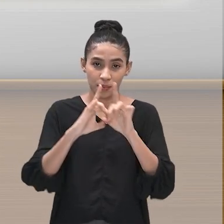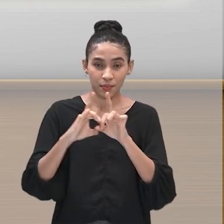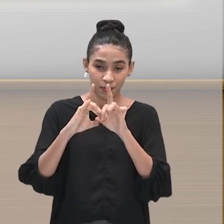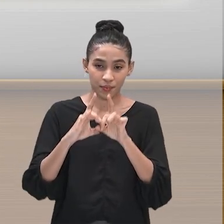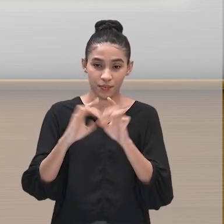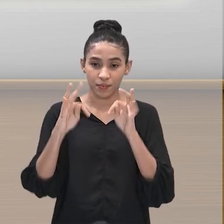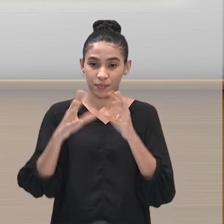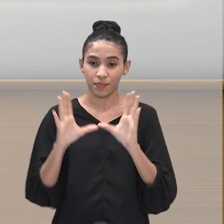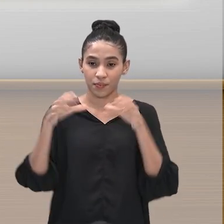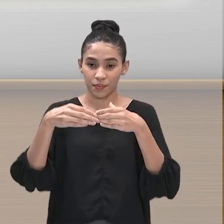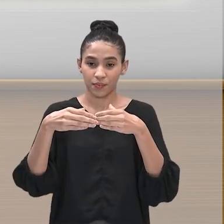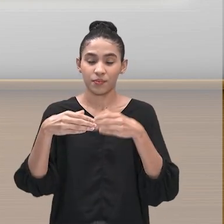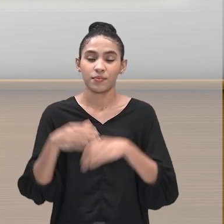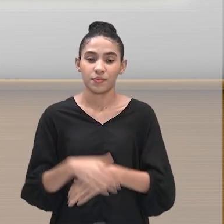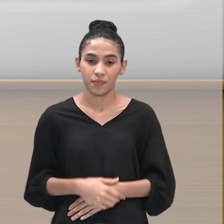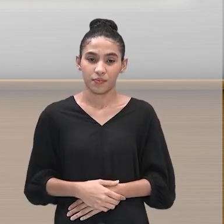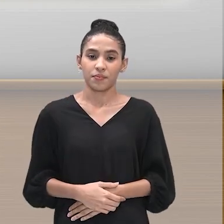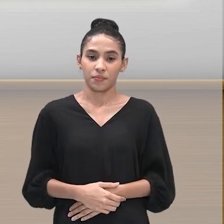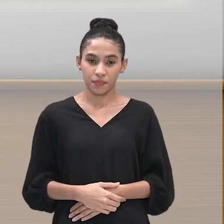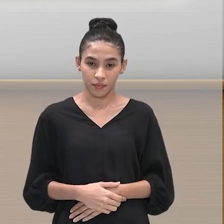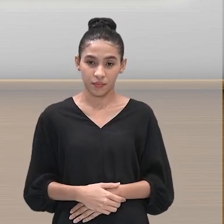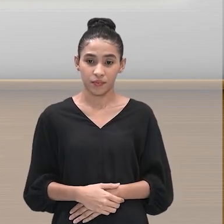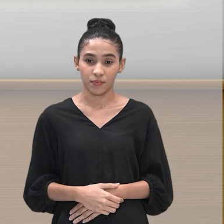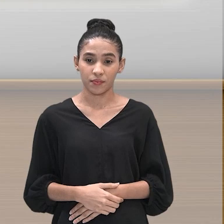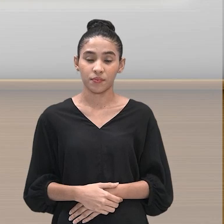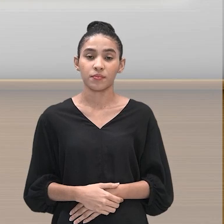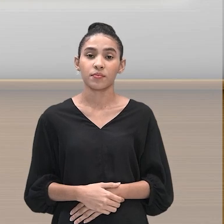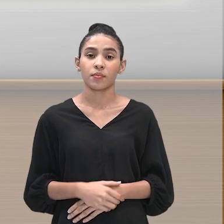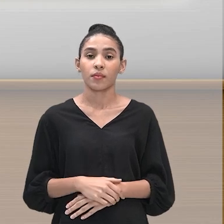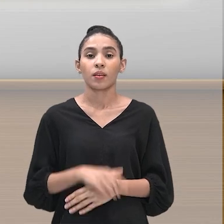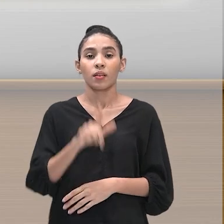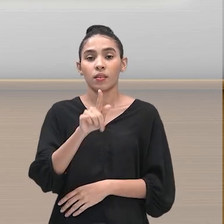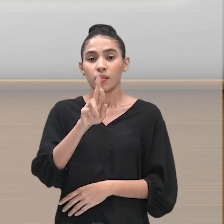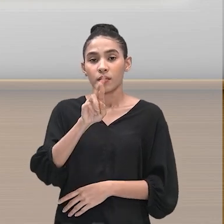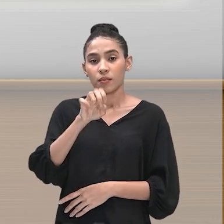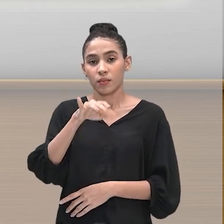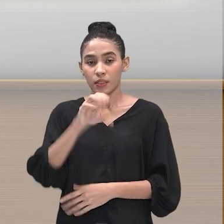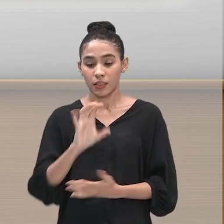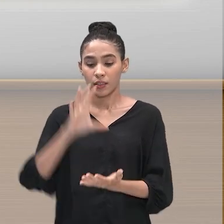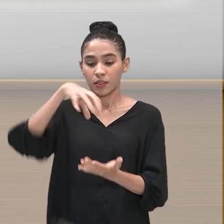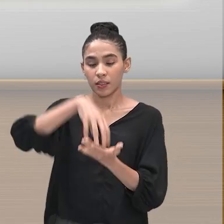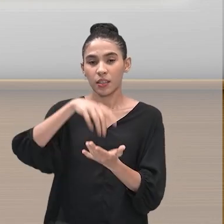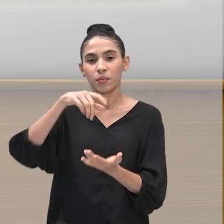em conjunto com a gestão escolar. Então, o Grêmio ele é uma importante